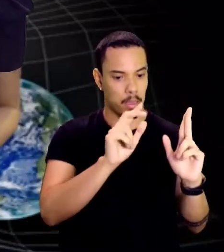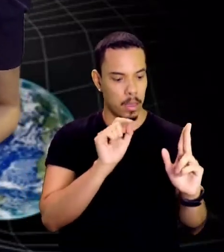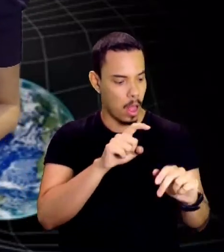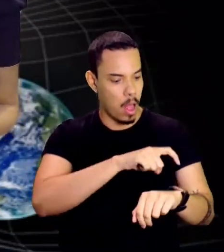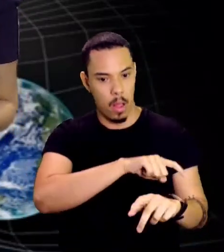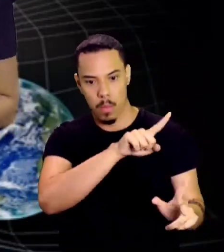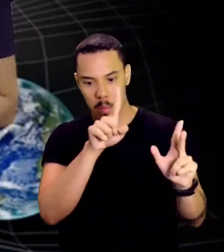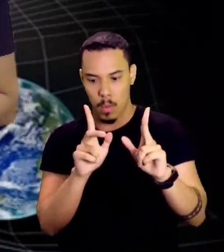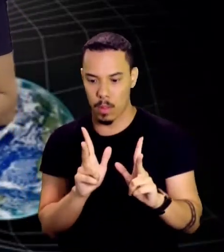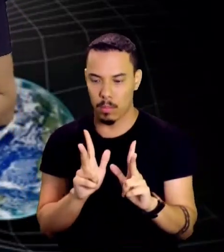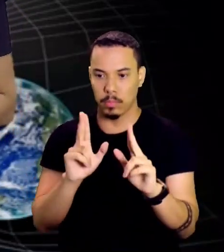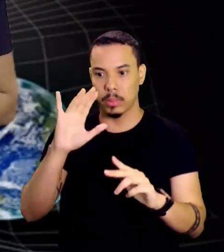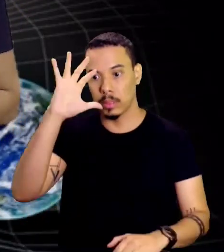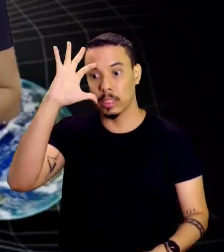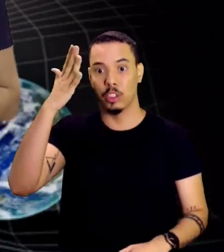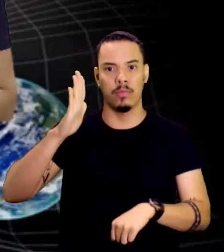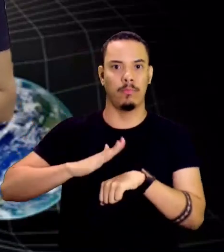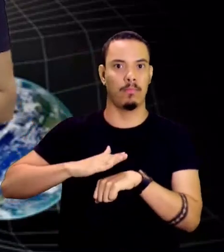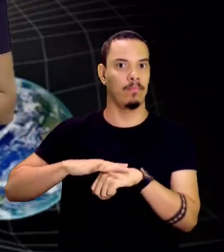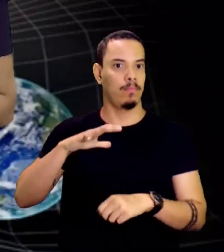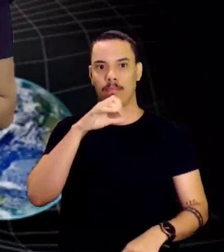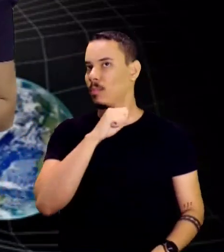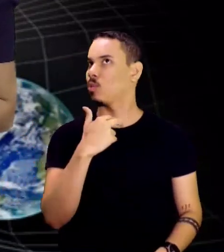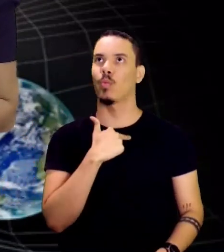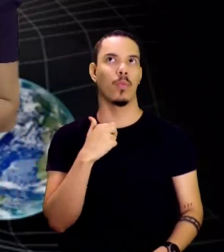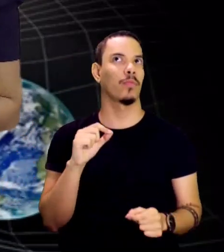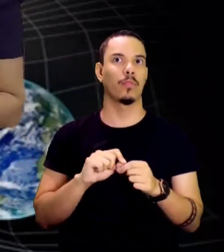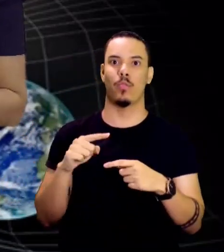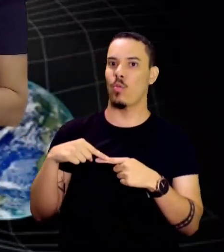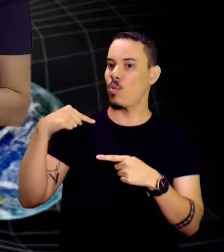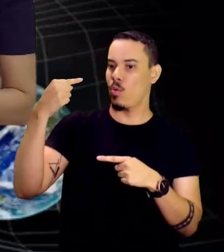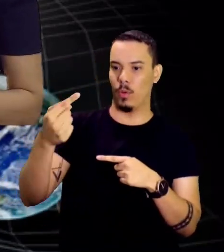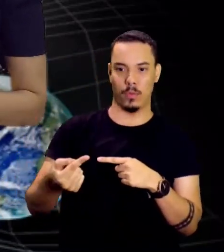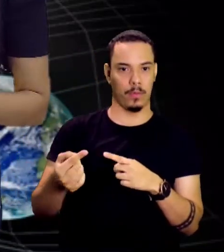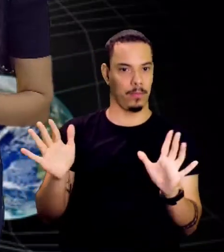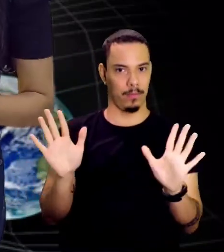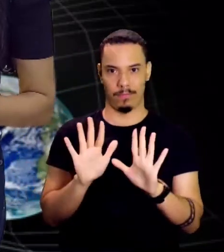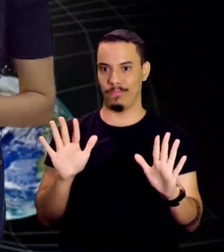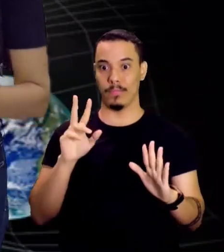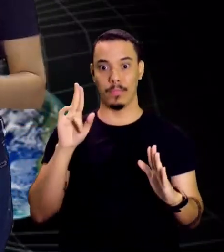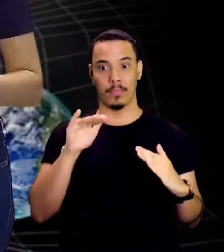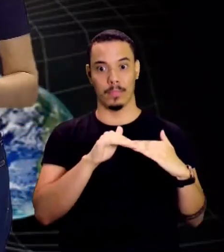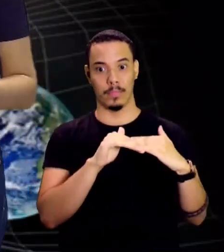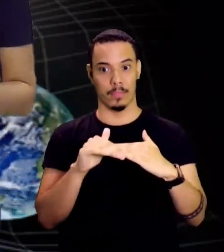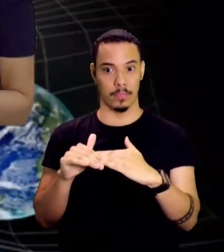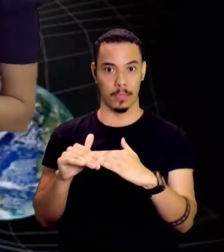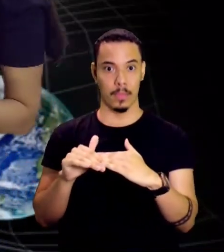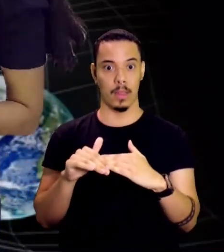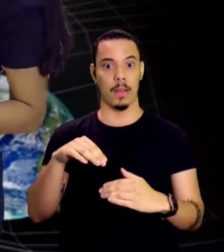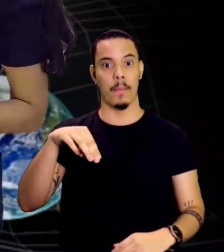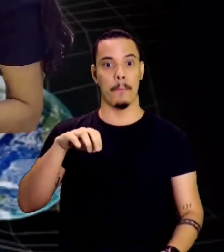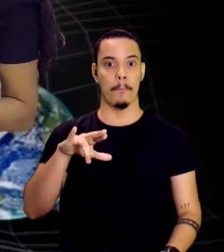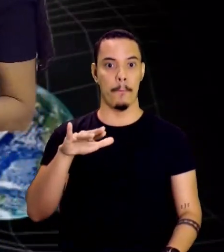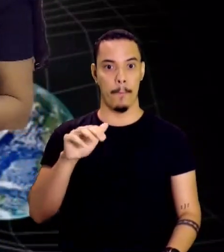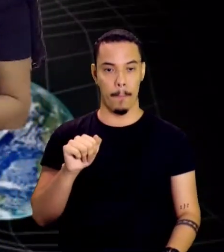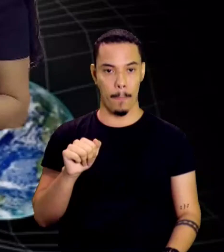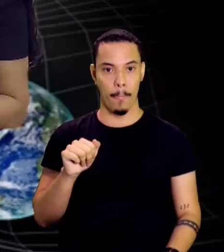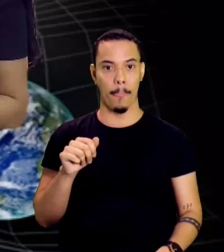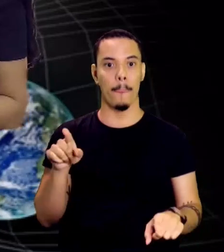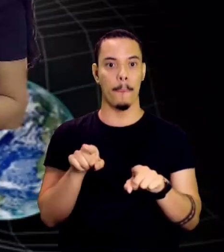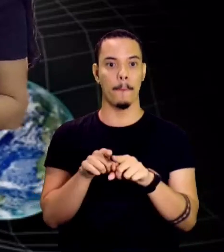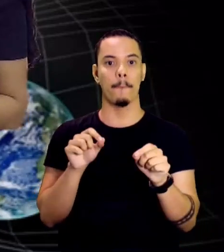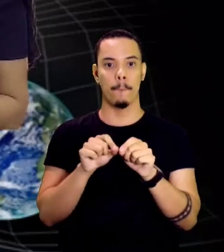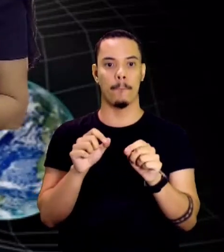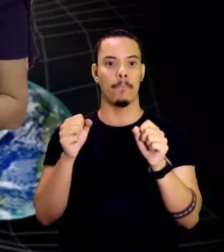tá pedindo Qual estado de resolver naquele instante não pode fazer em outro comunal uniforme na média na